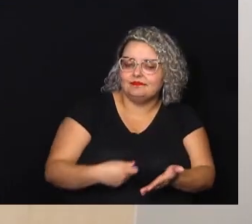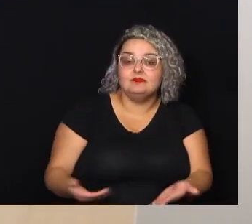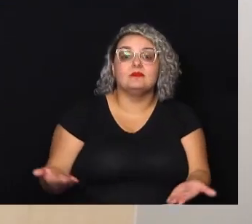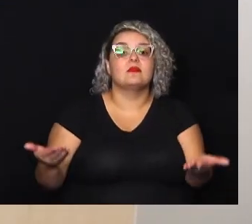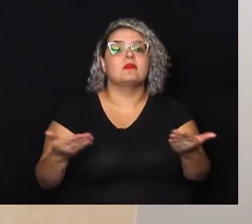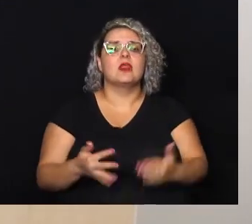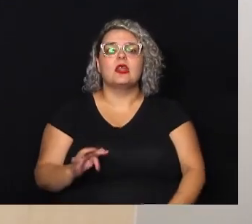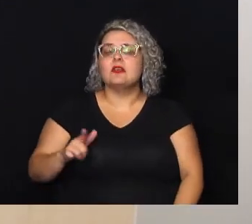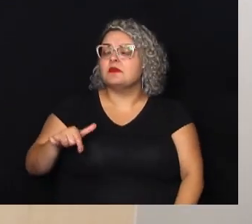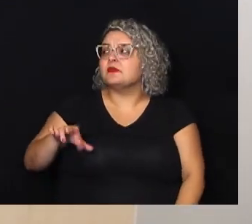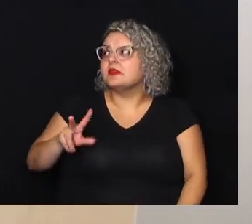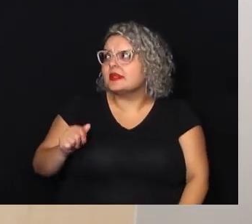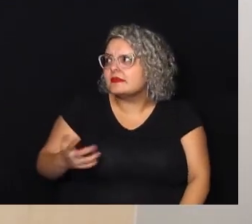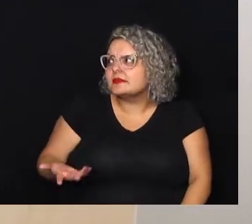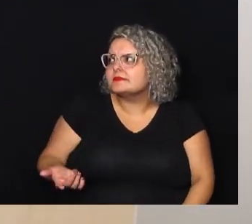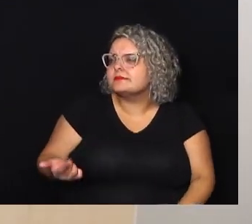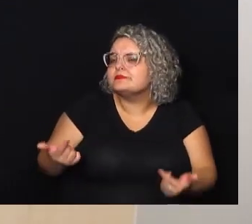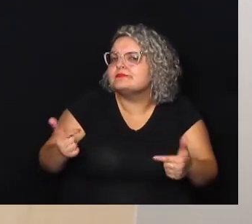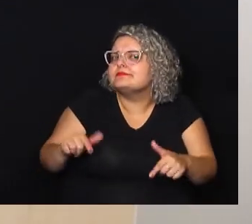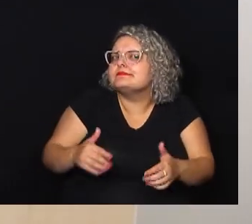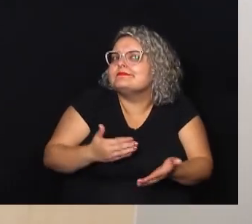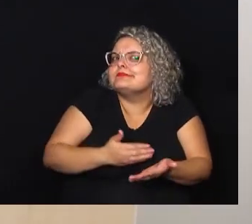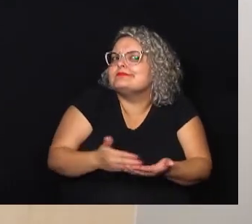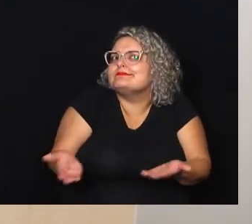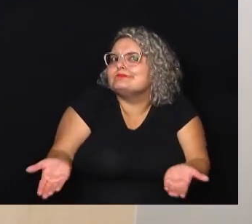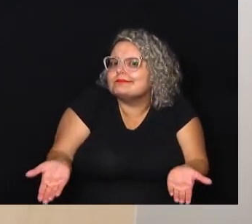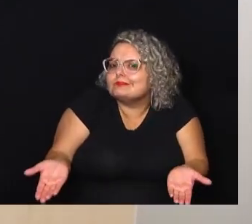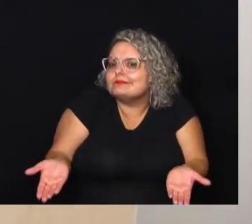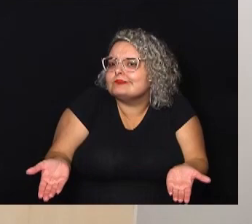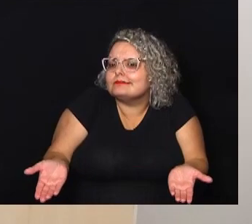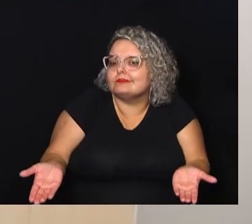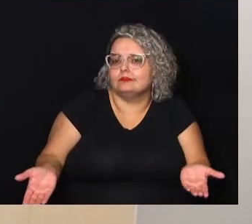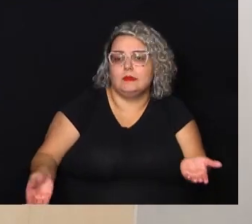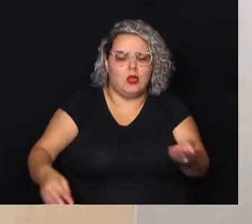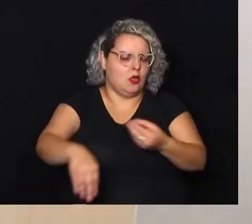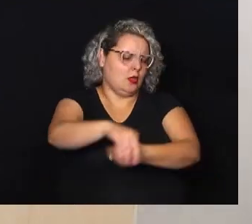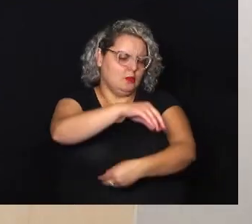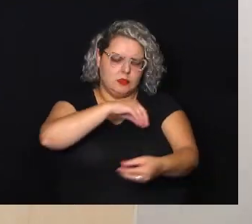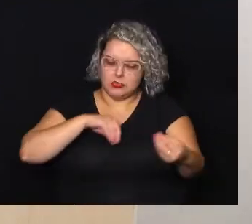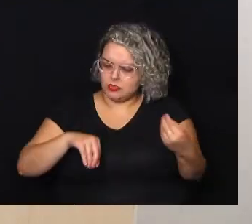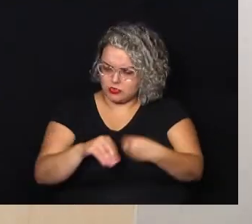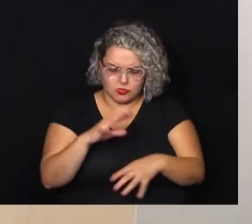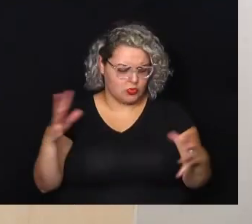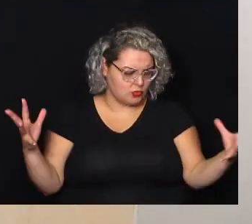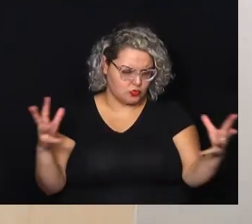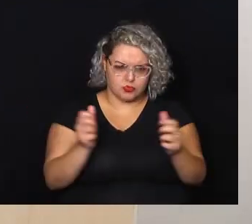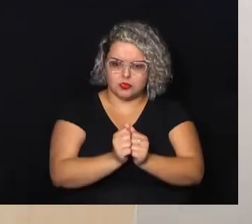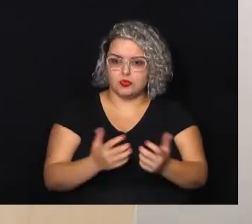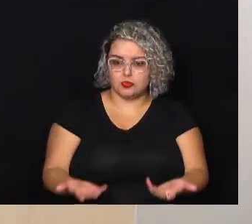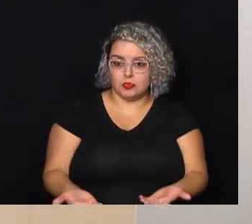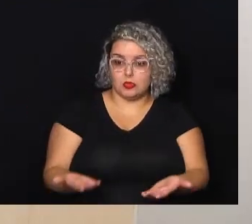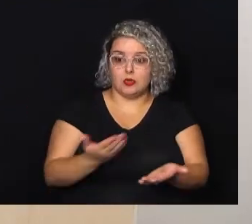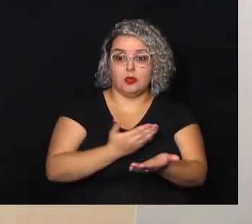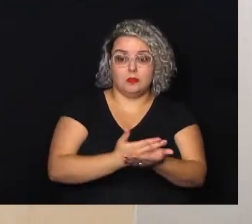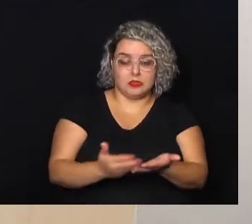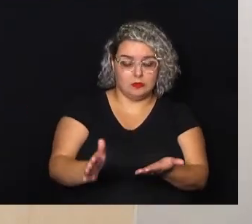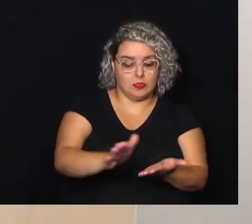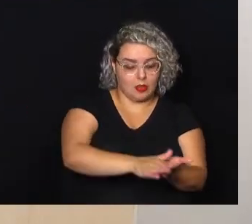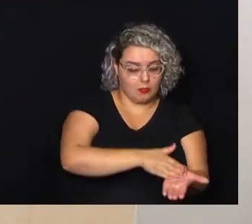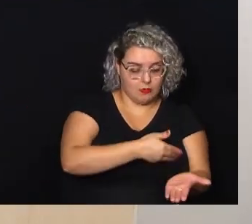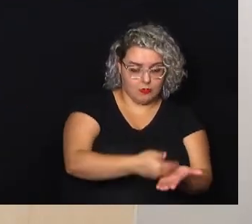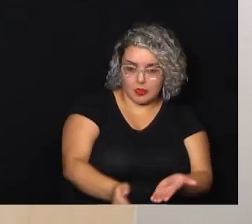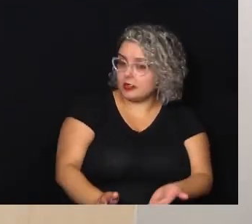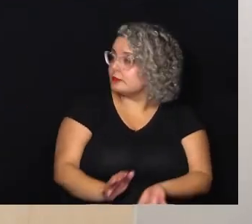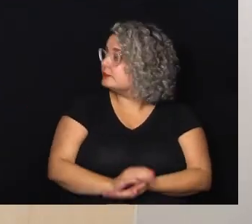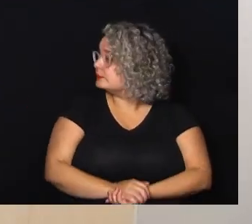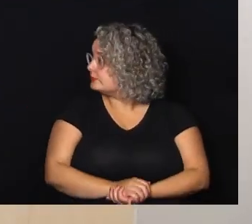Ingredientes anotados e agora, Flávia, por onde a gente começa? Então nós vamos, na verdade, misturar todos os ingredientes. A gente começa